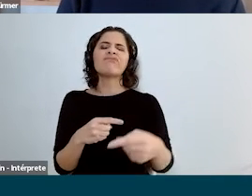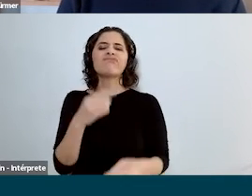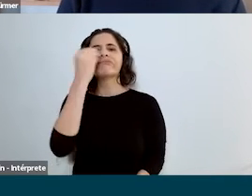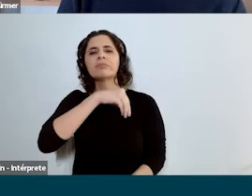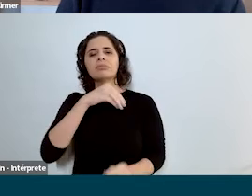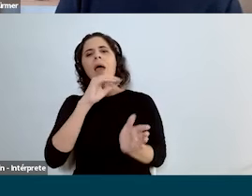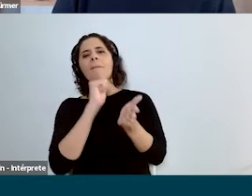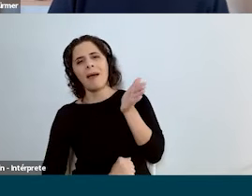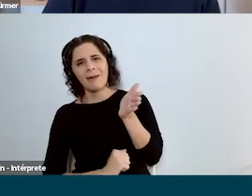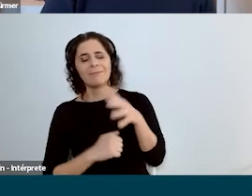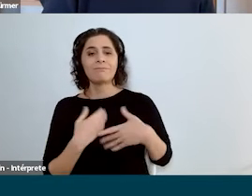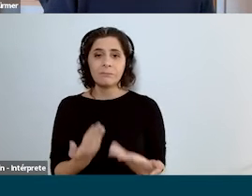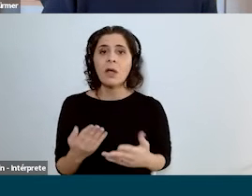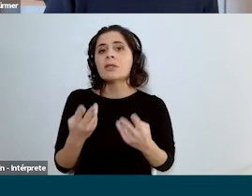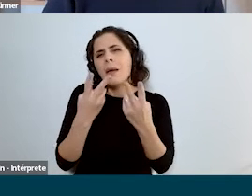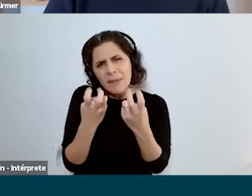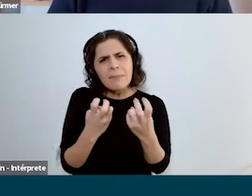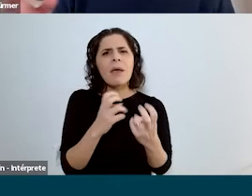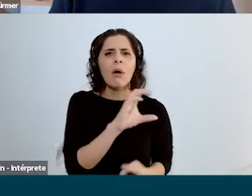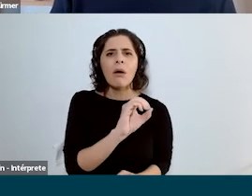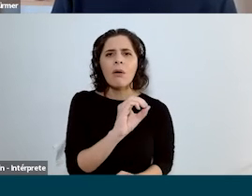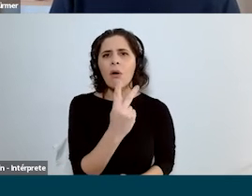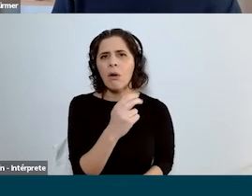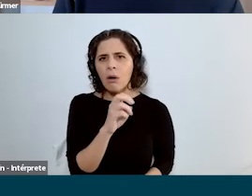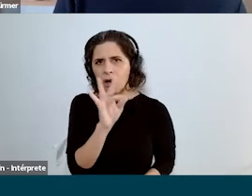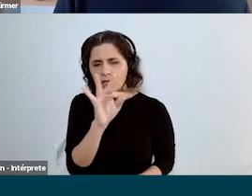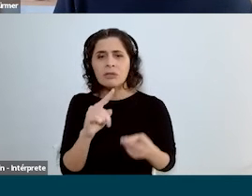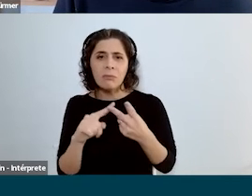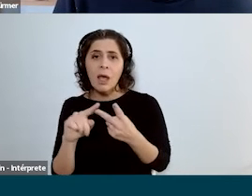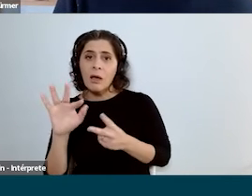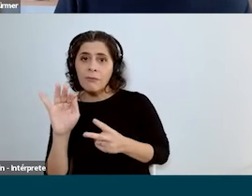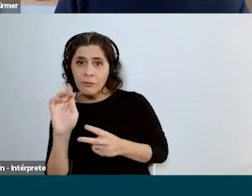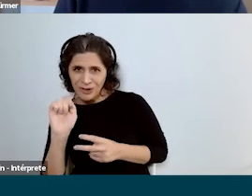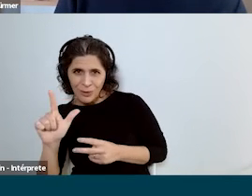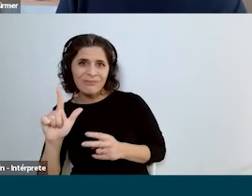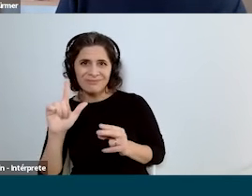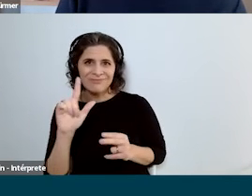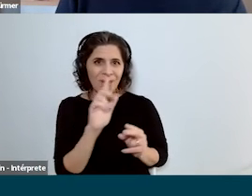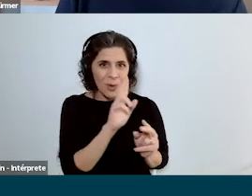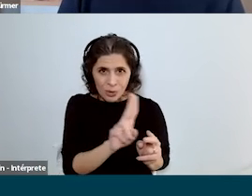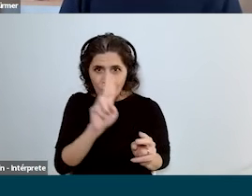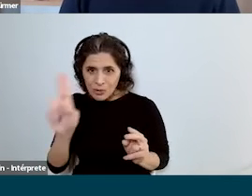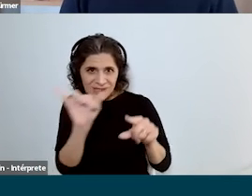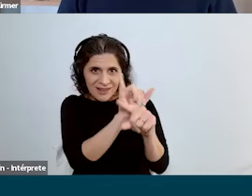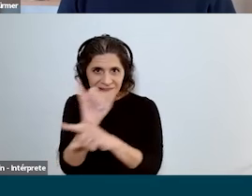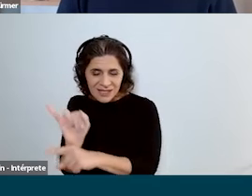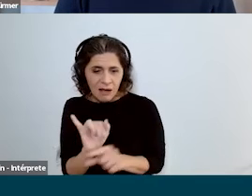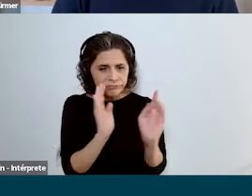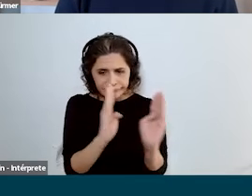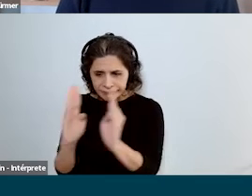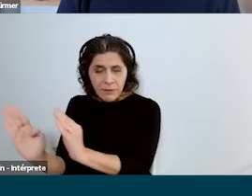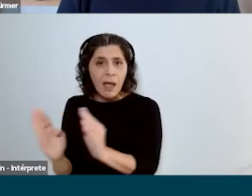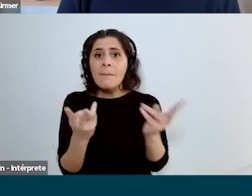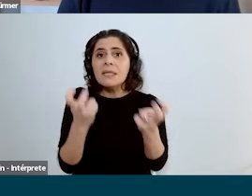produto. A gente analisou os dados, olhou funis, cohorts, tudo mais, para entender quem estava ficando e descobriu que os